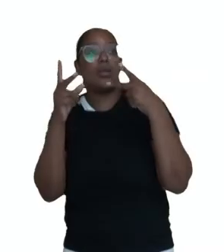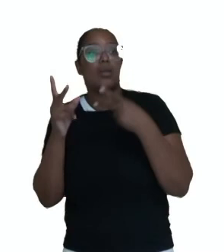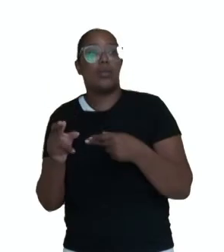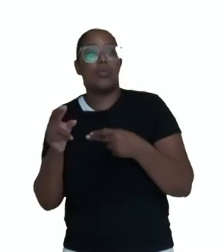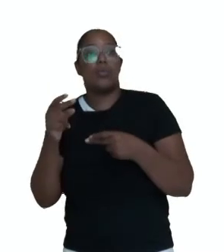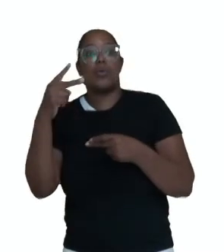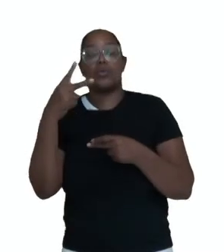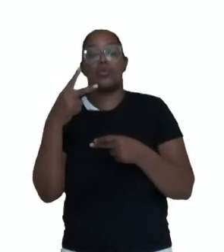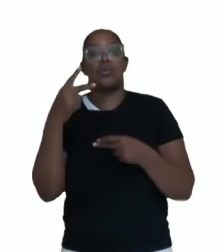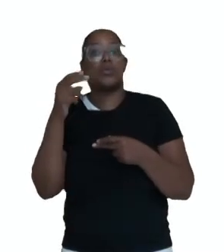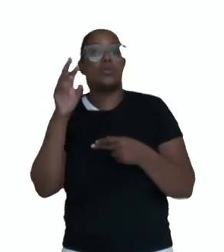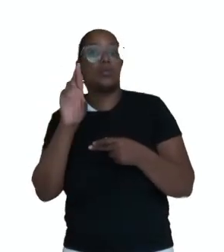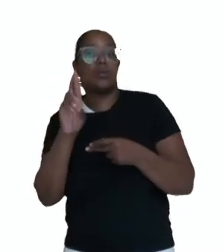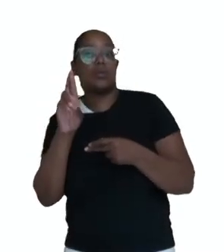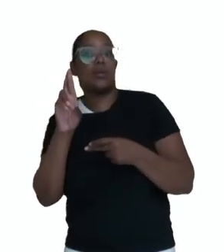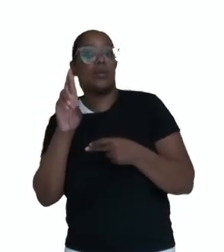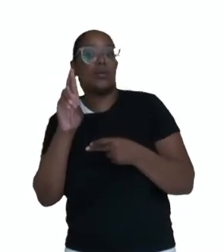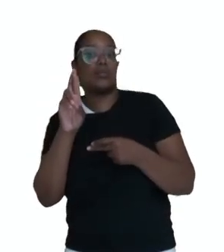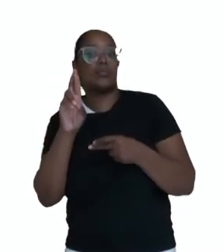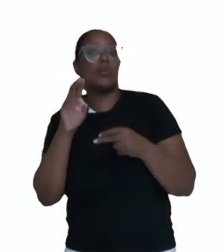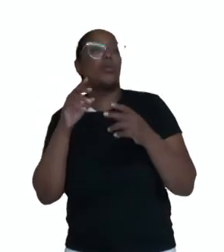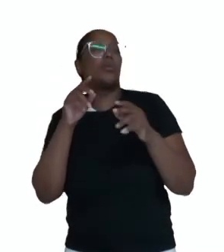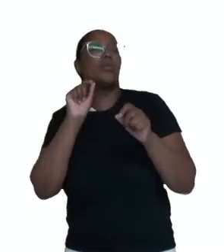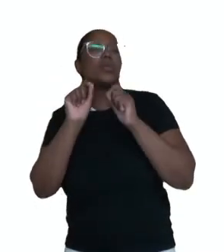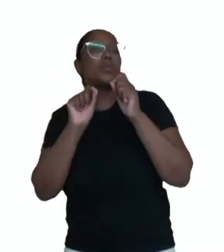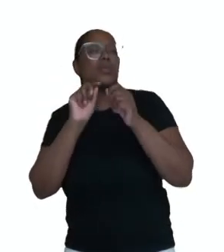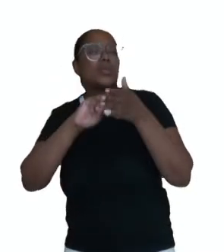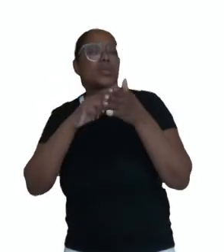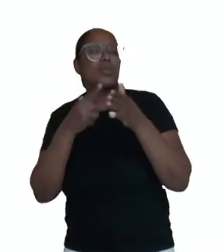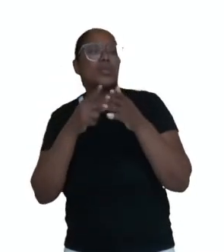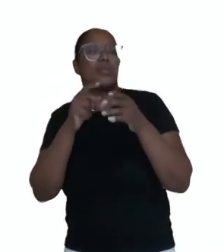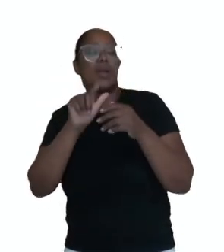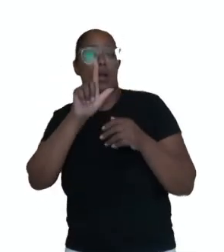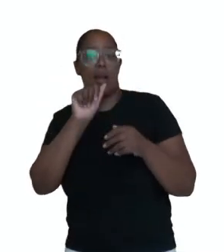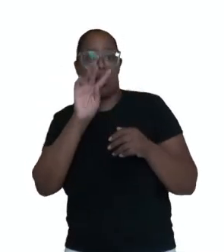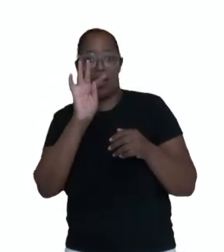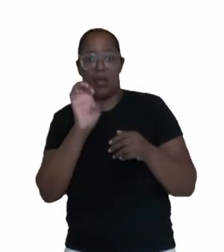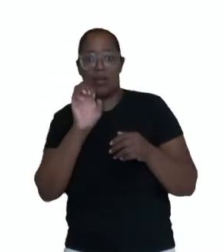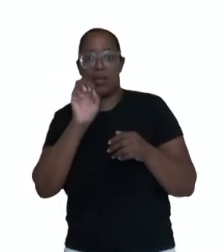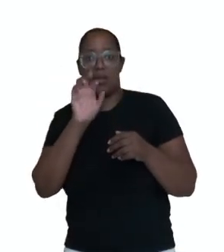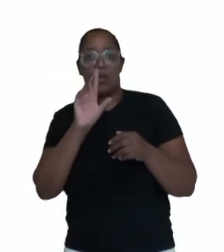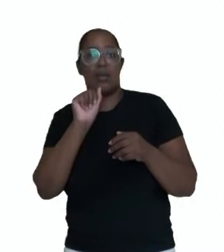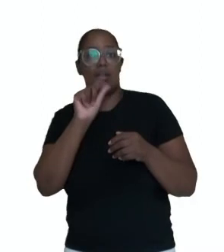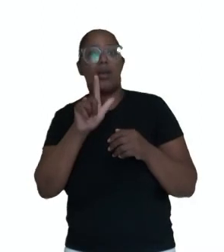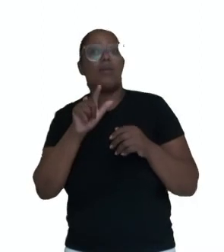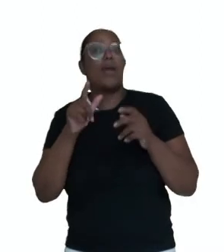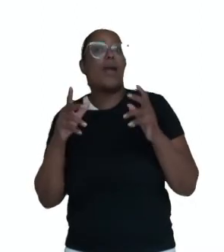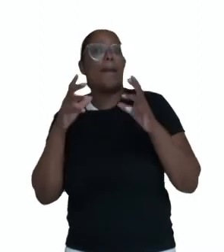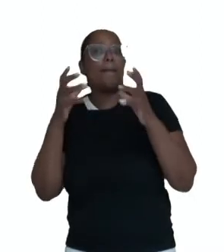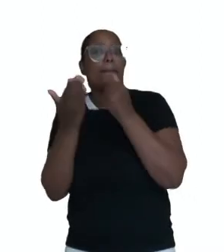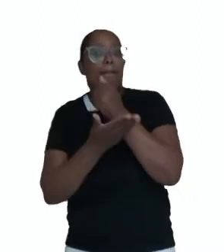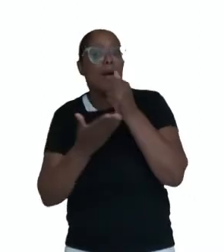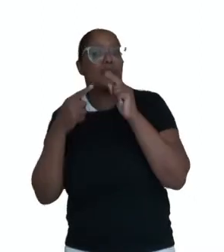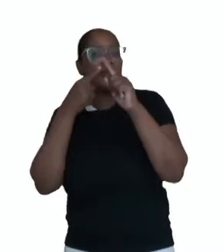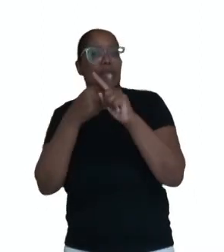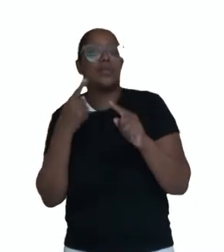o outro lado vale a altura. Portanto, a área lateral é base vezes altura, que vai dar